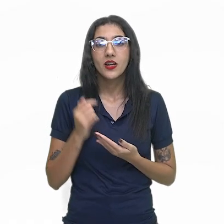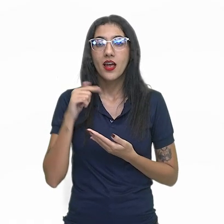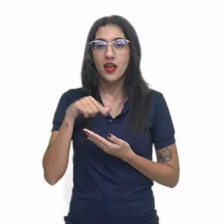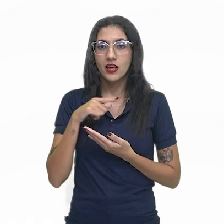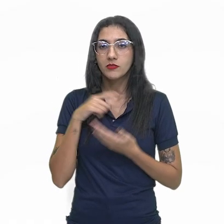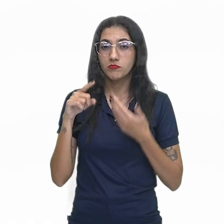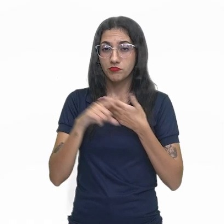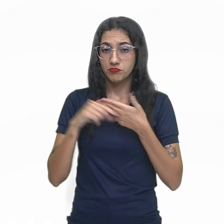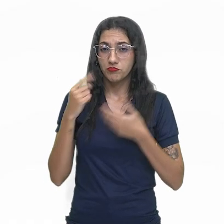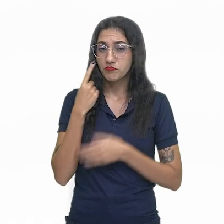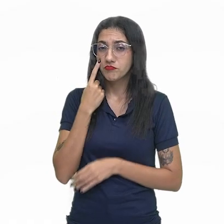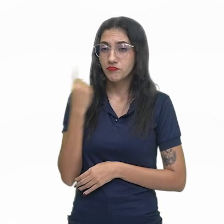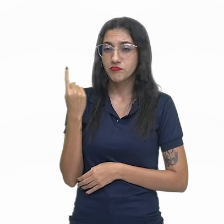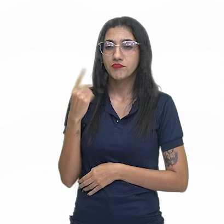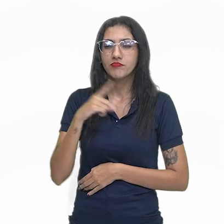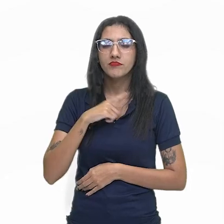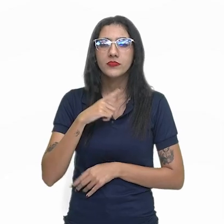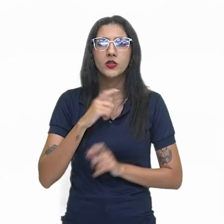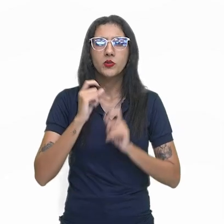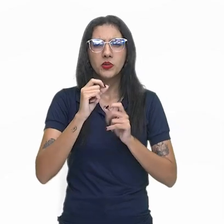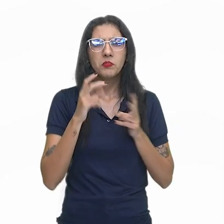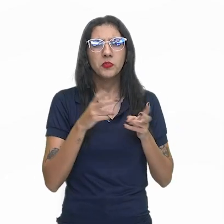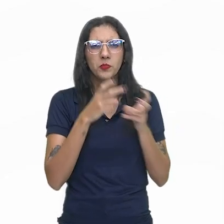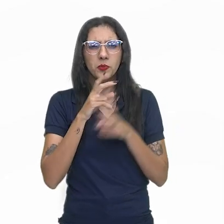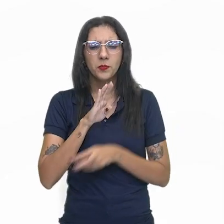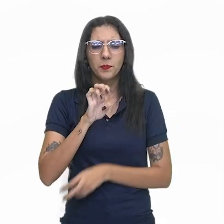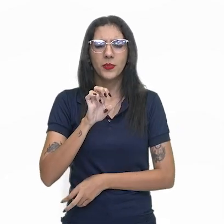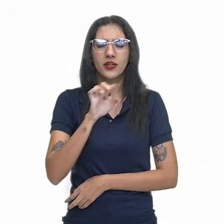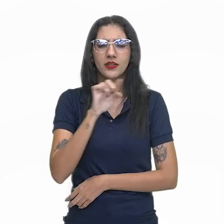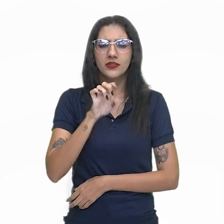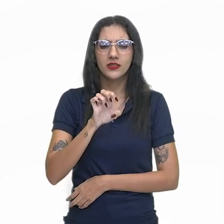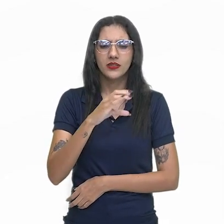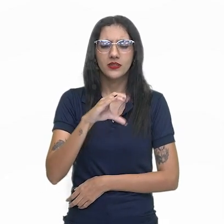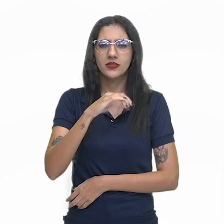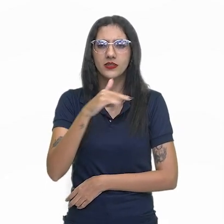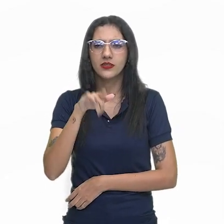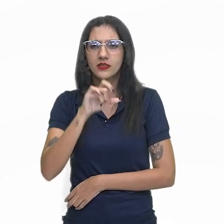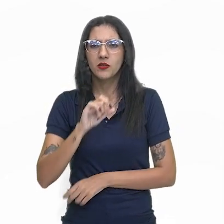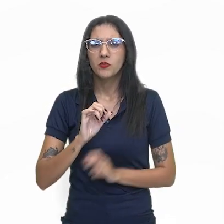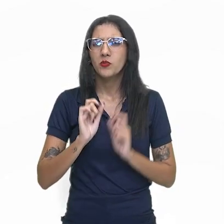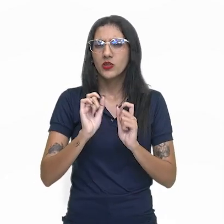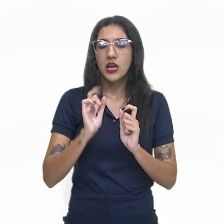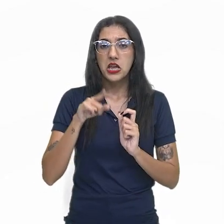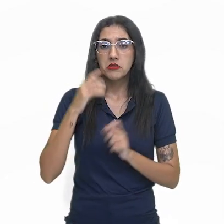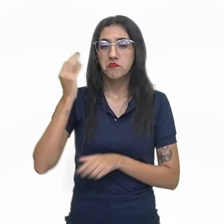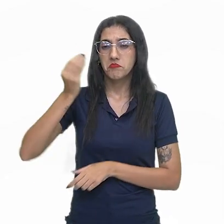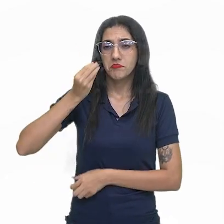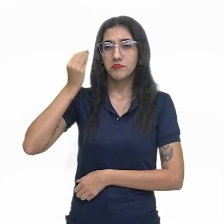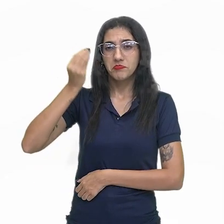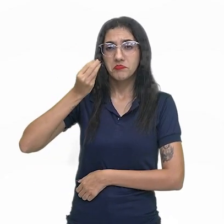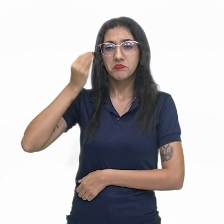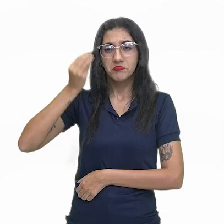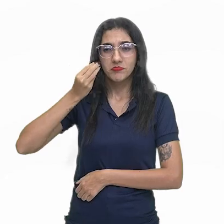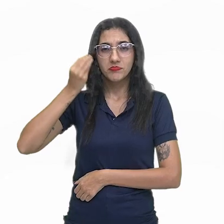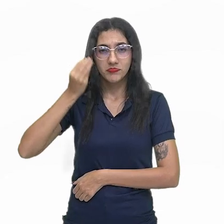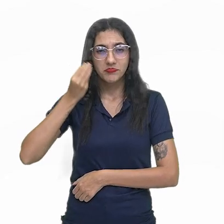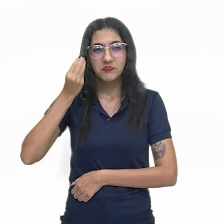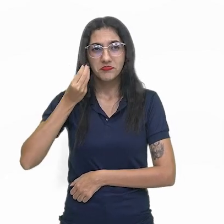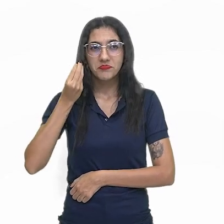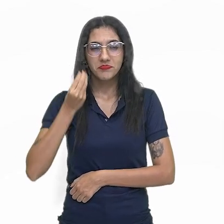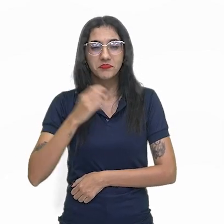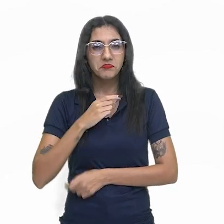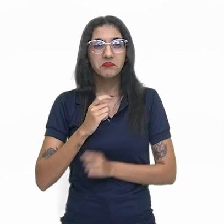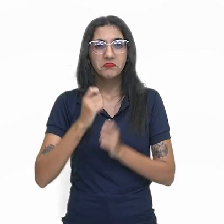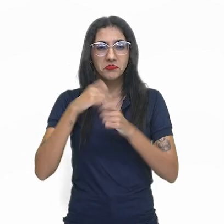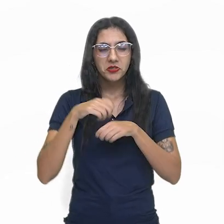estudiosos que eles identificam o benzedor com características como um especialista, que podendo ser também